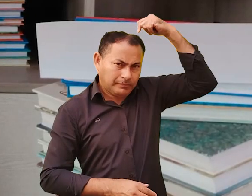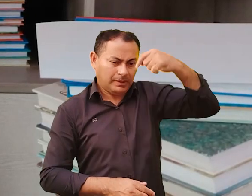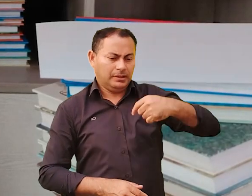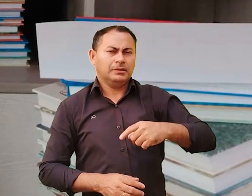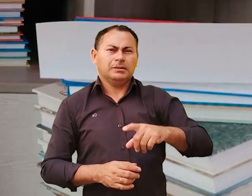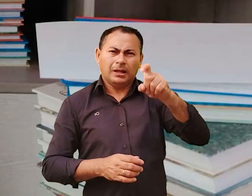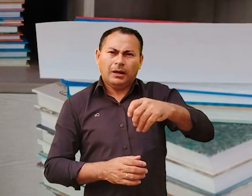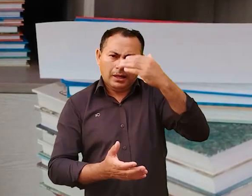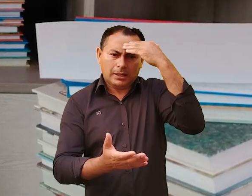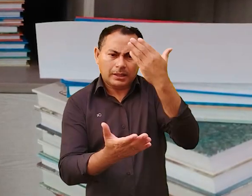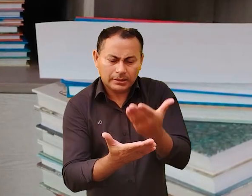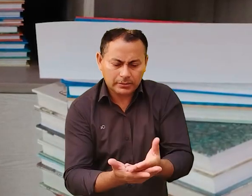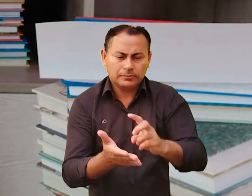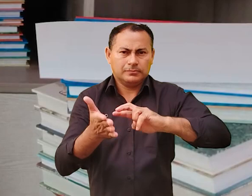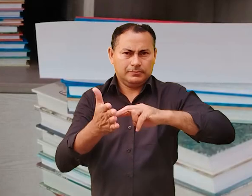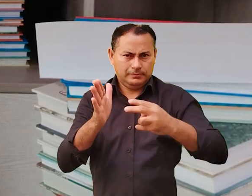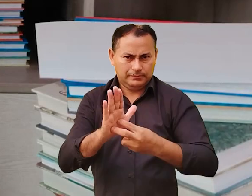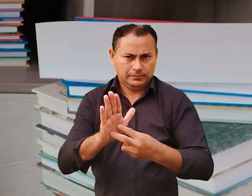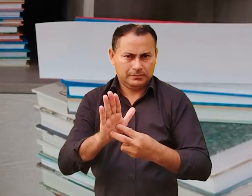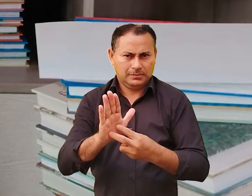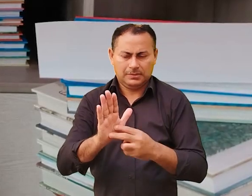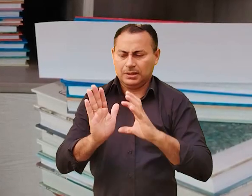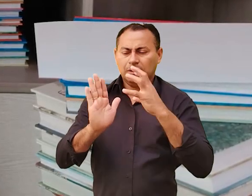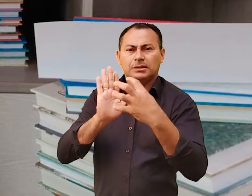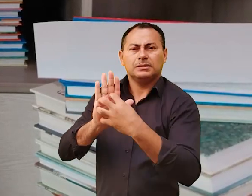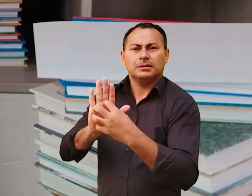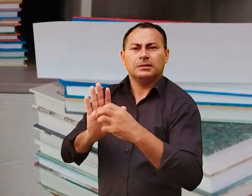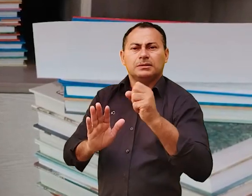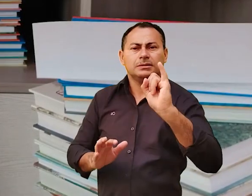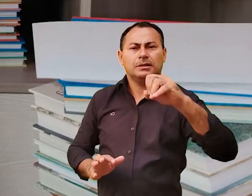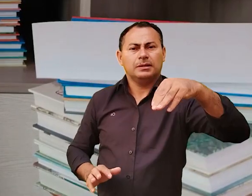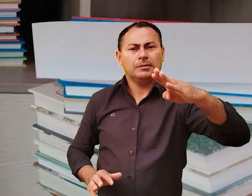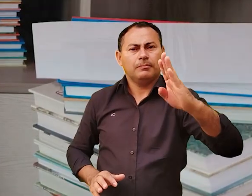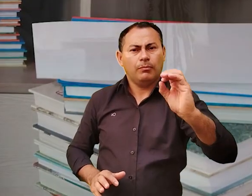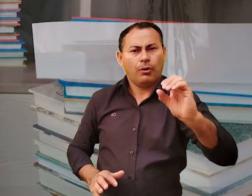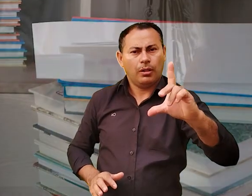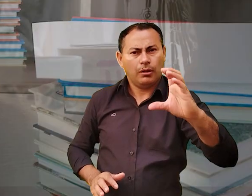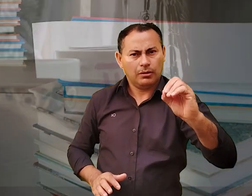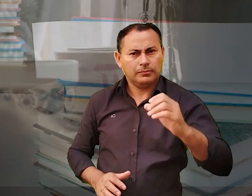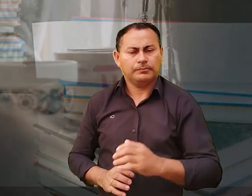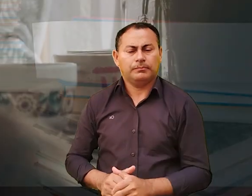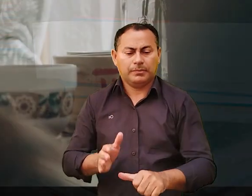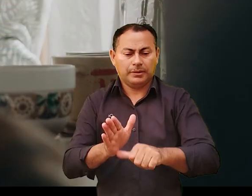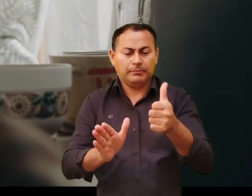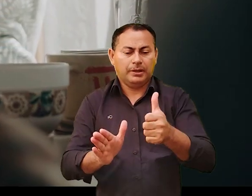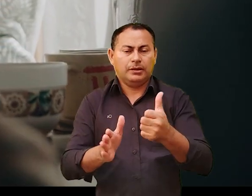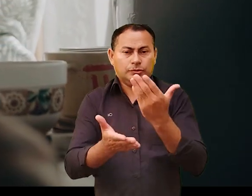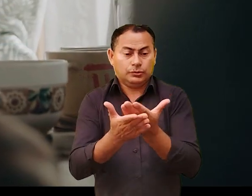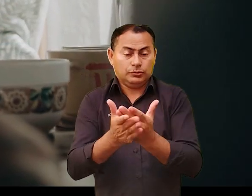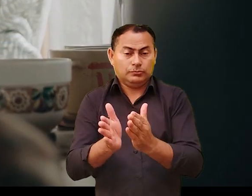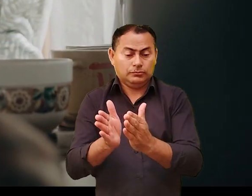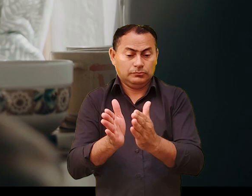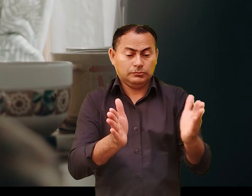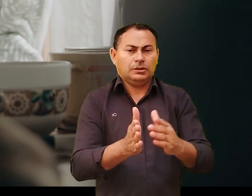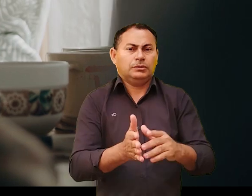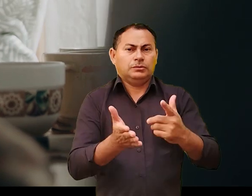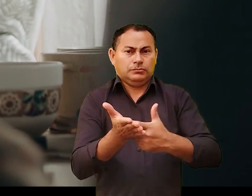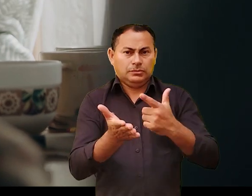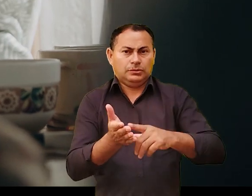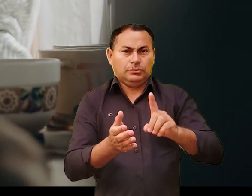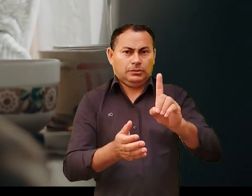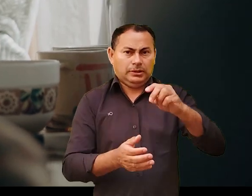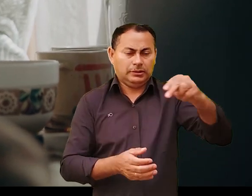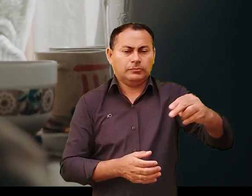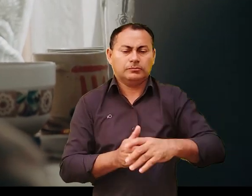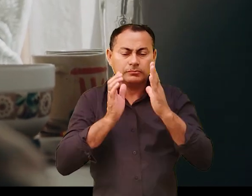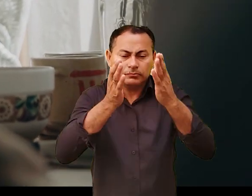que eu acredito no significado destes símbolos? Na primeira parte do estudo de Daniel, fizemos um esboço